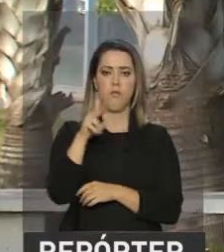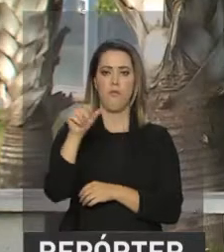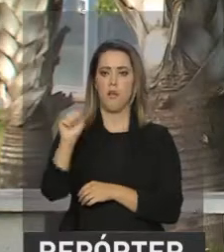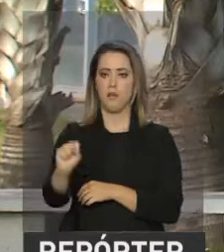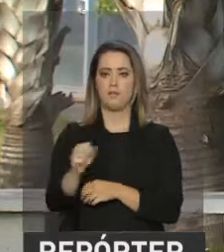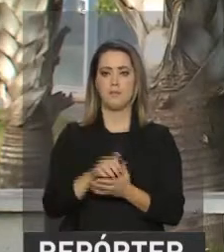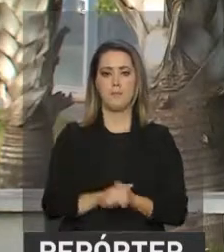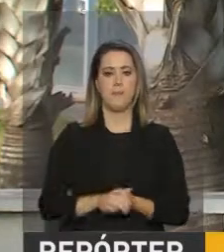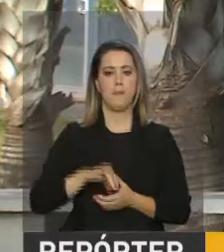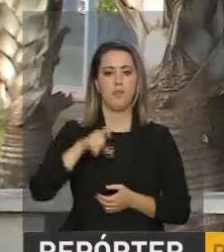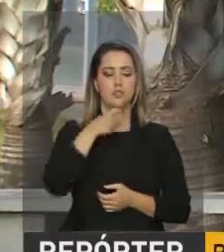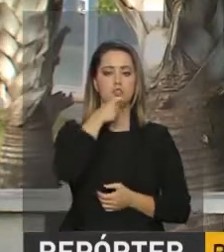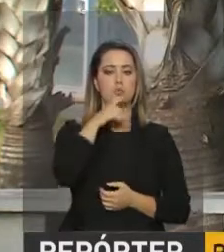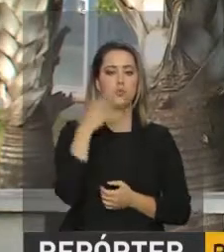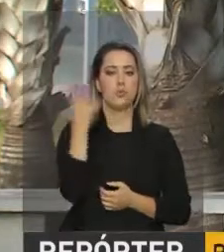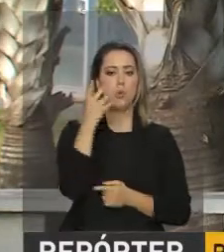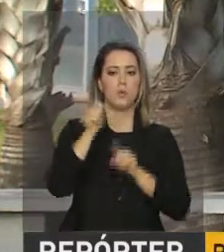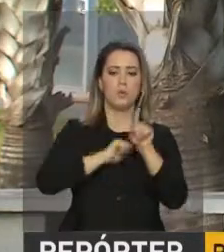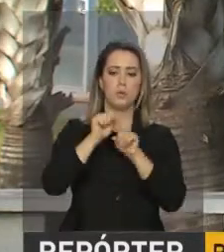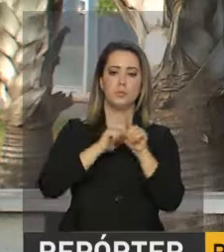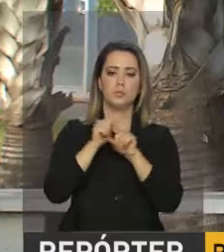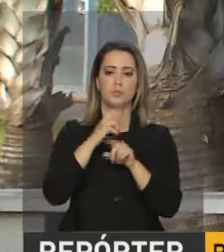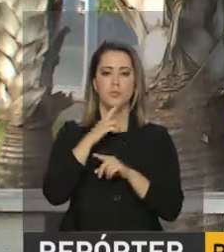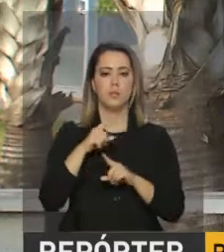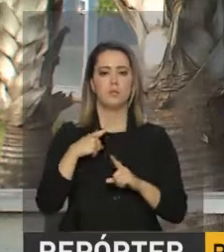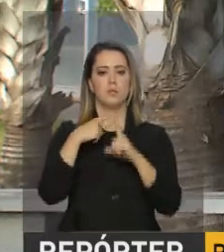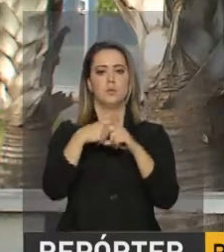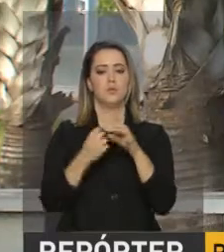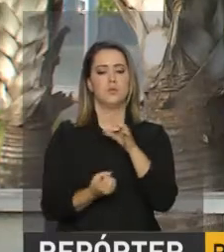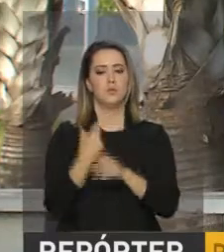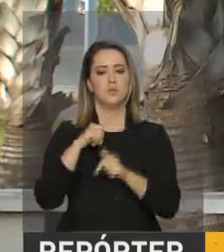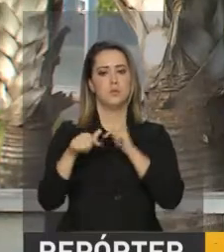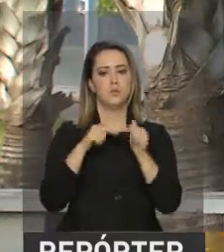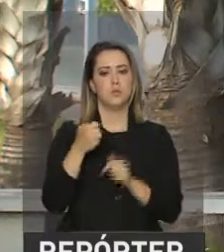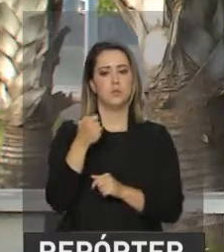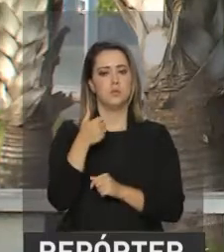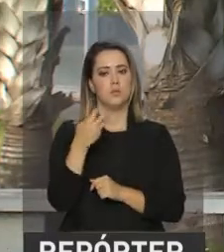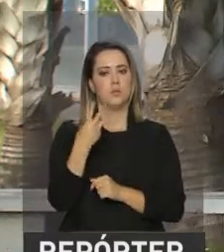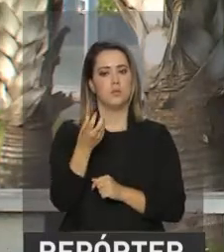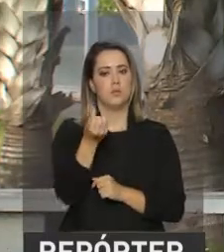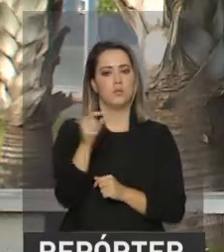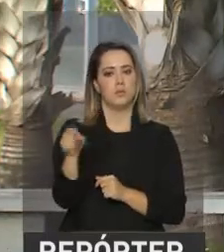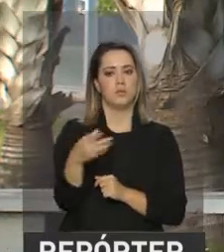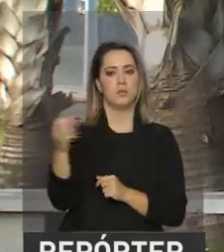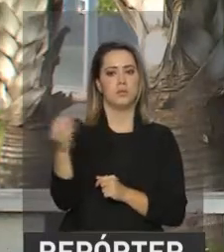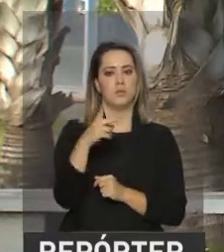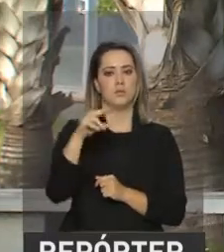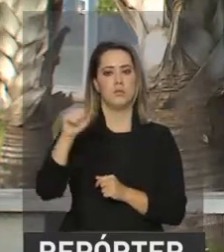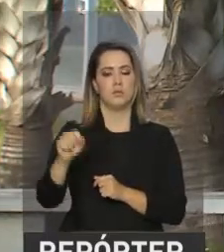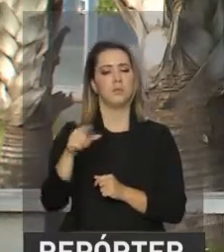o quarto mês seguido com resultado positivo na geração de empregos foram quase 36 mil novas vagas formais